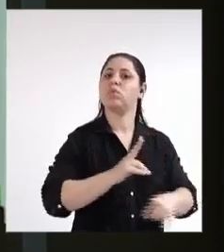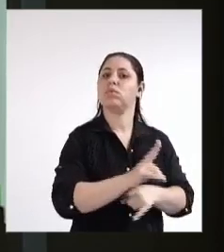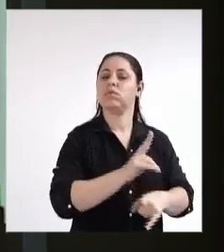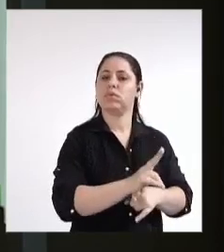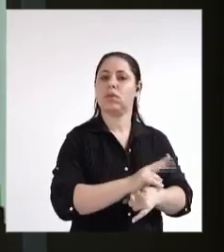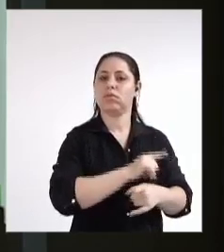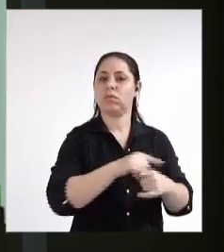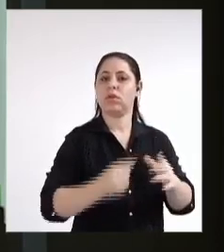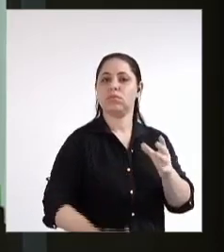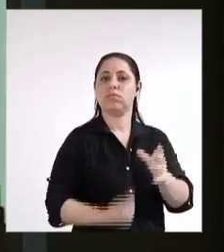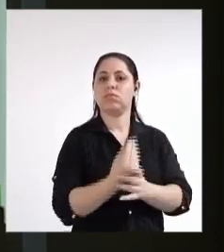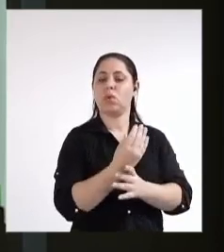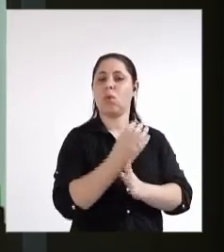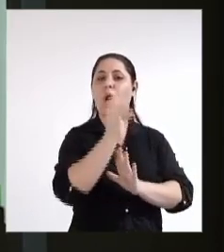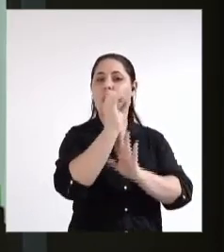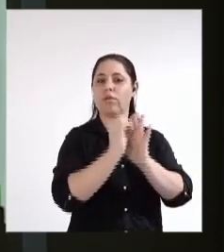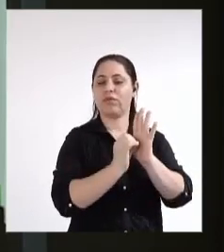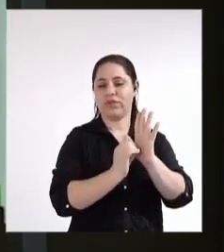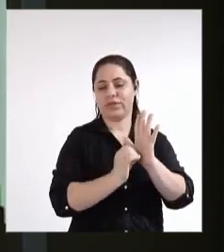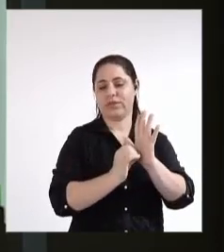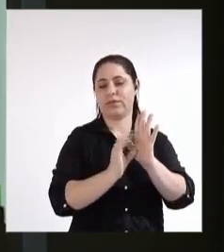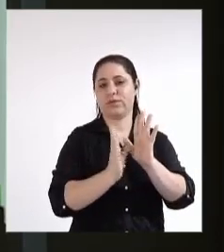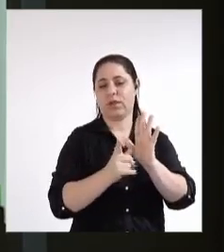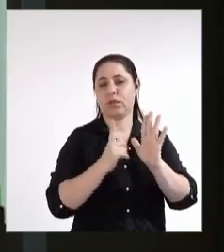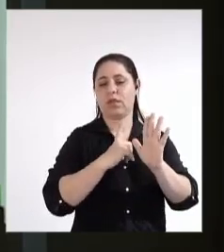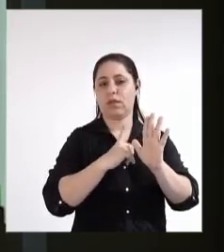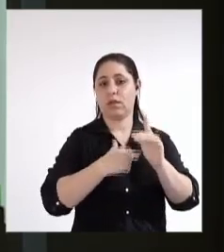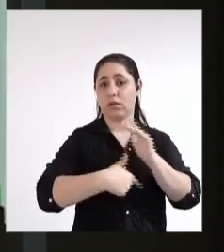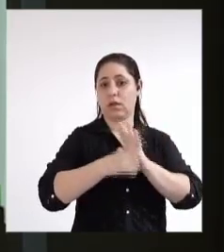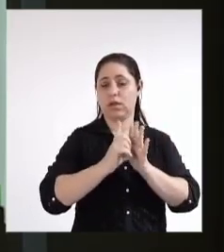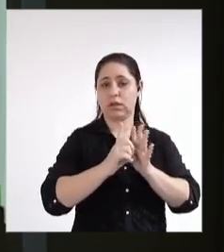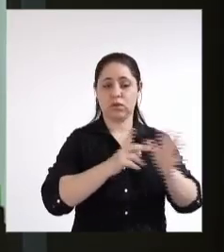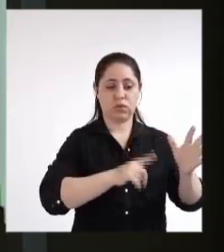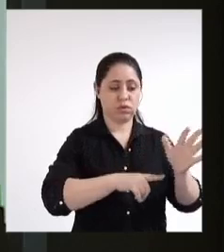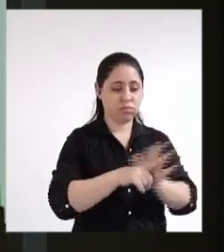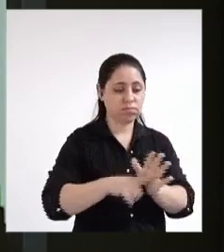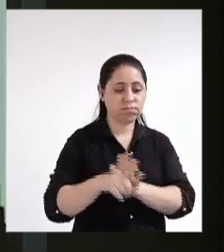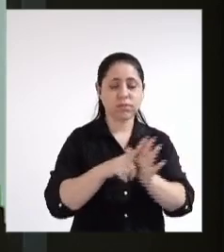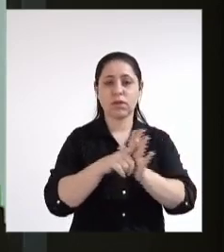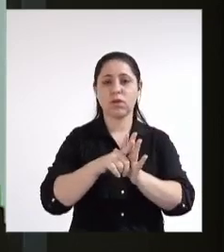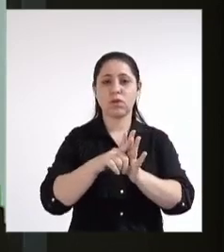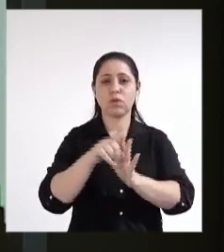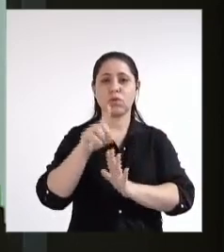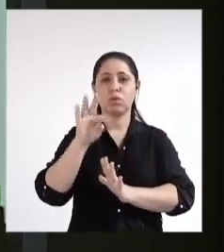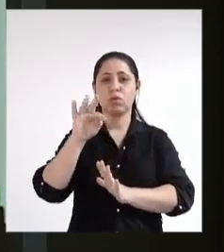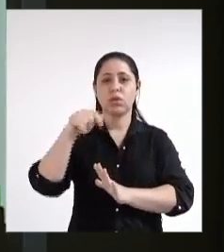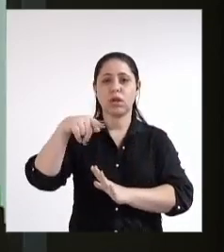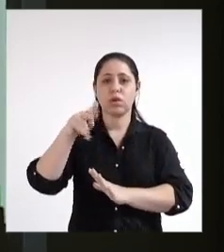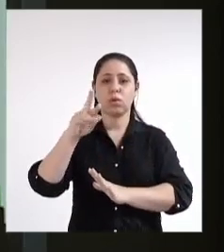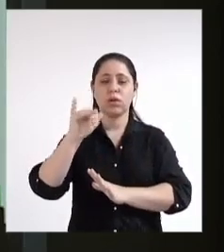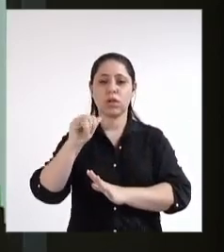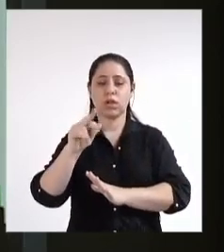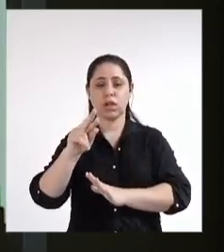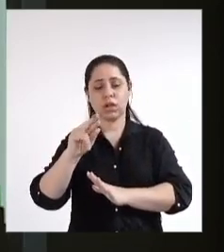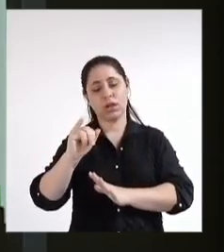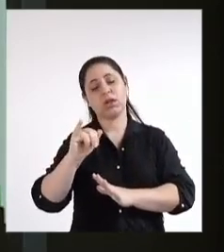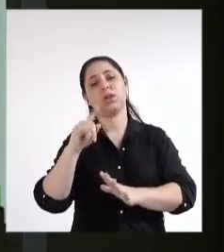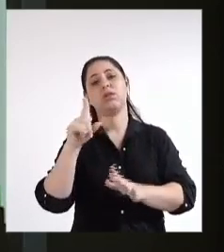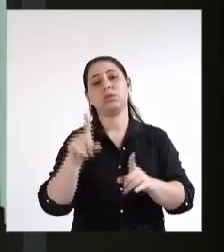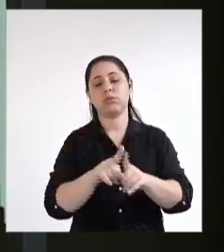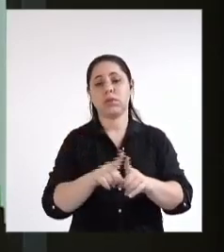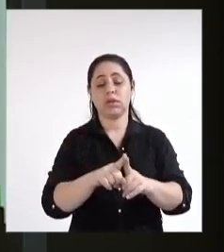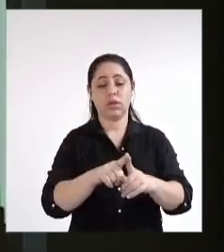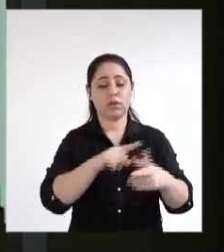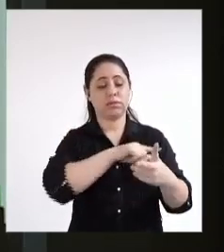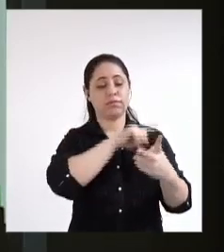publicada último plano de manejo que nós publicamos antes da revisão do taquari o conselho está ativo a aposta